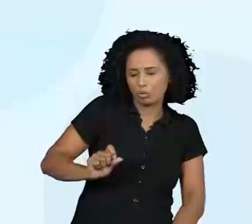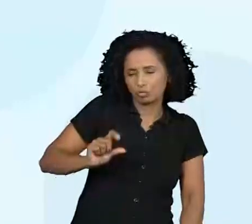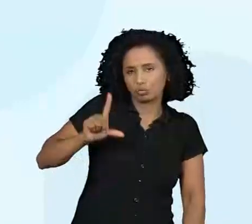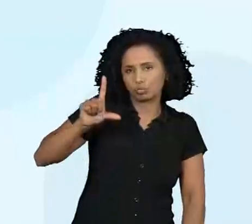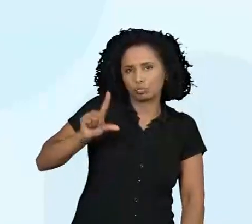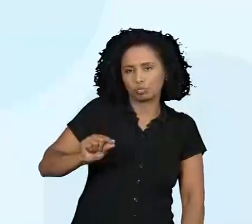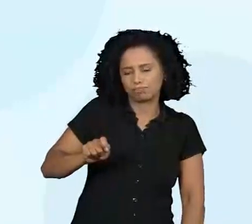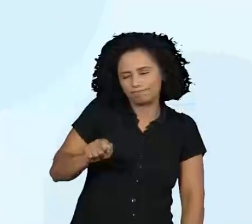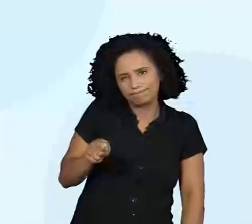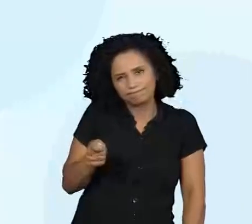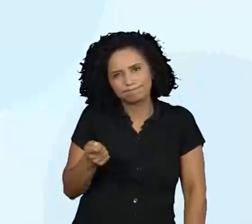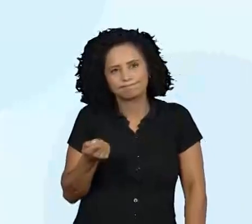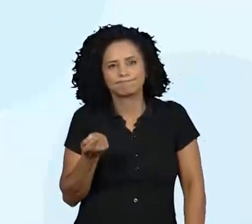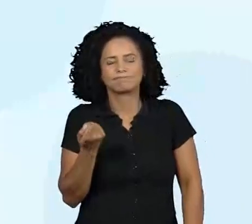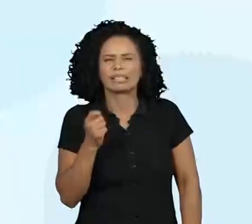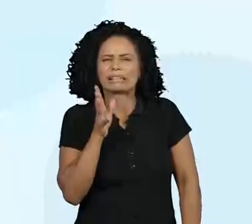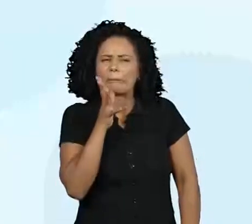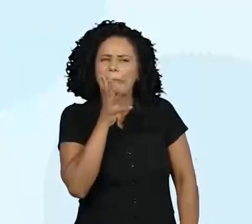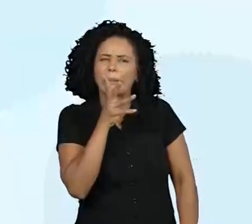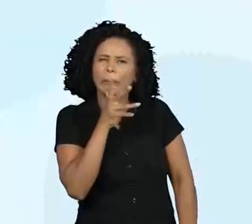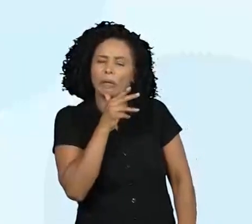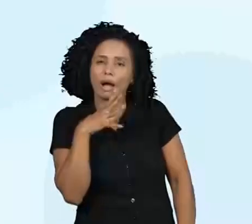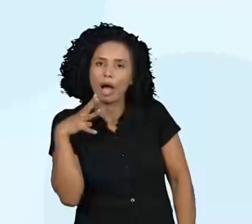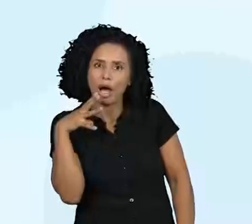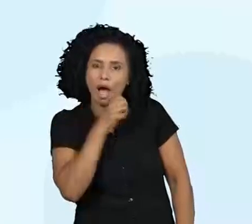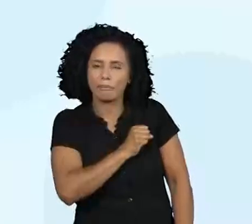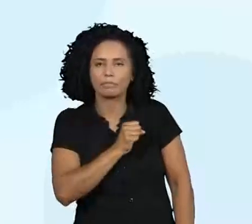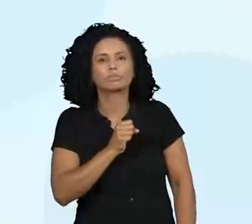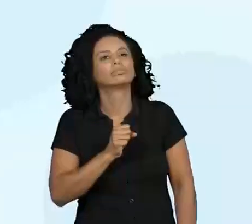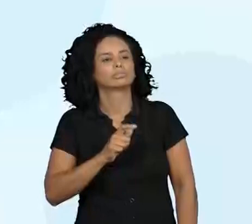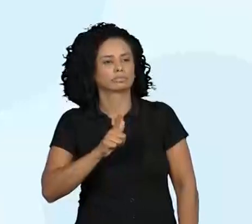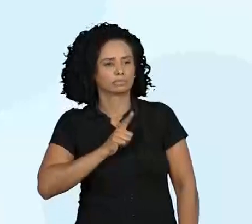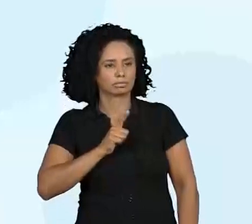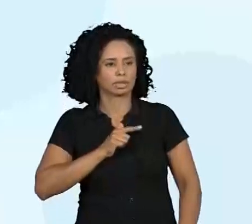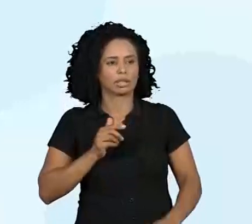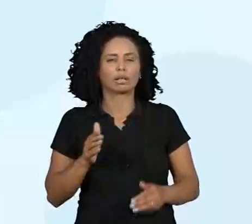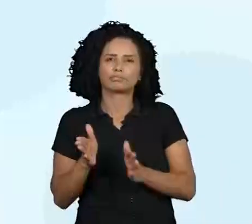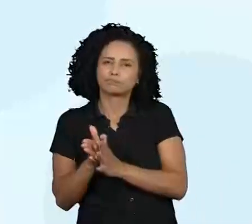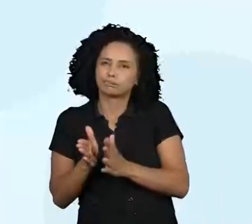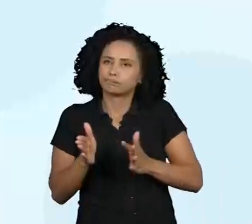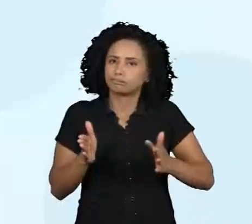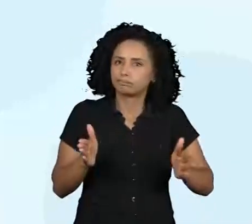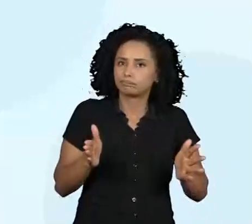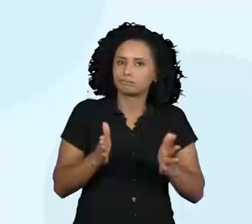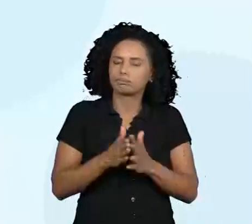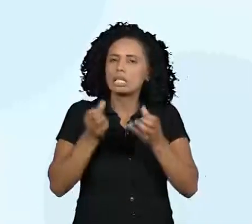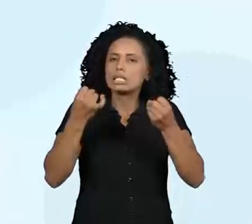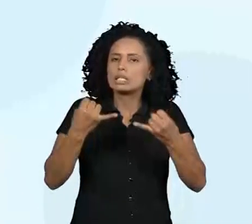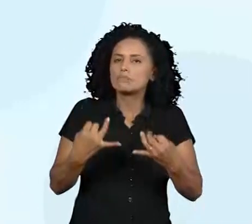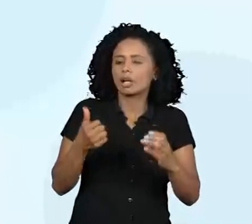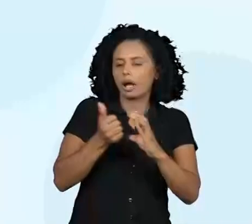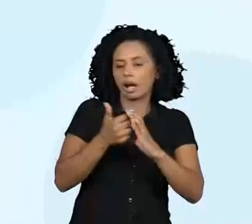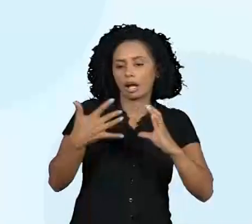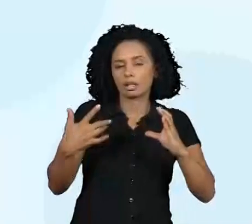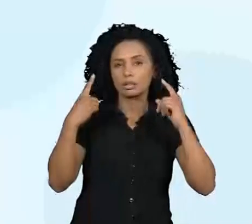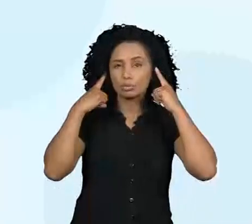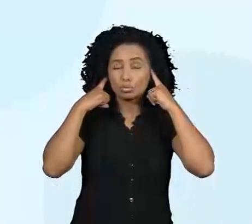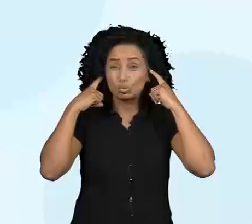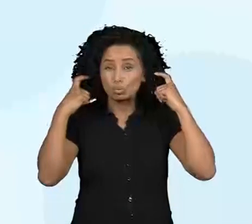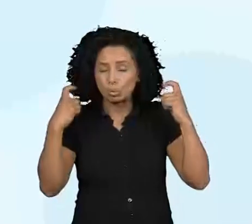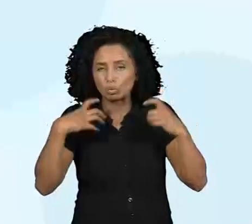conhecimento nesse pequeno texto, não é mesmo, Pro? Verdade. Falando das características do som,